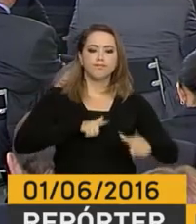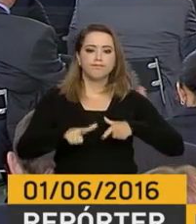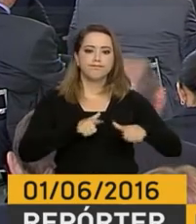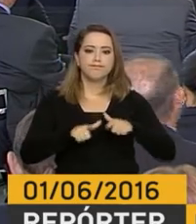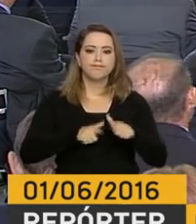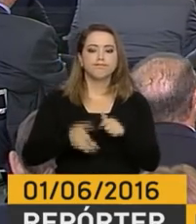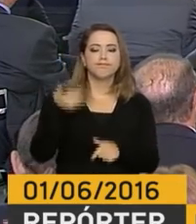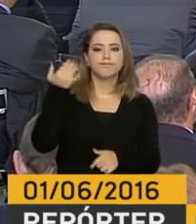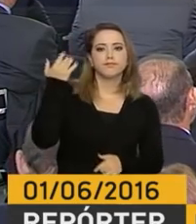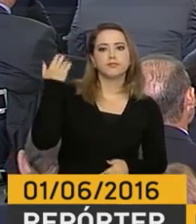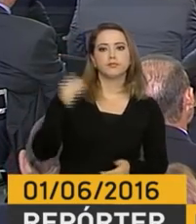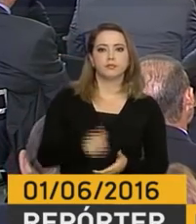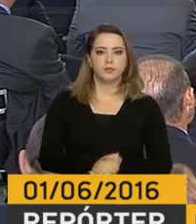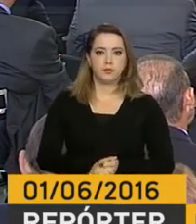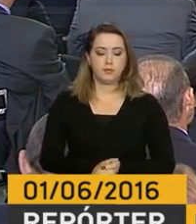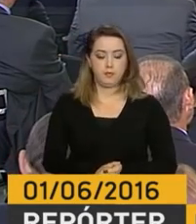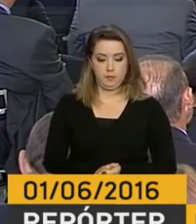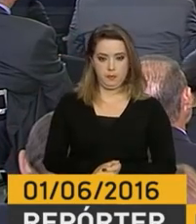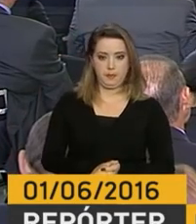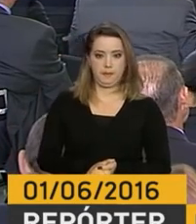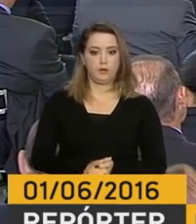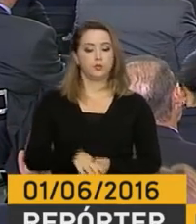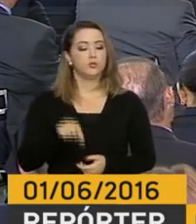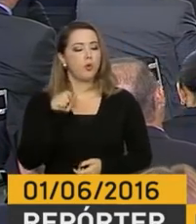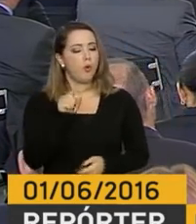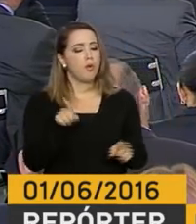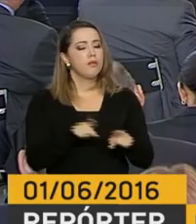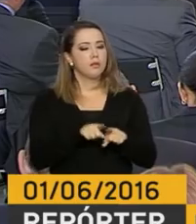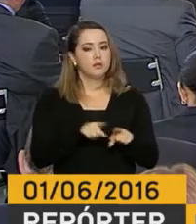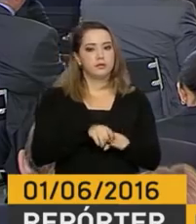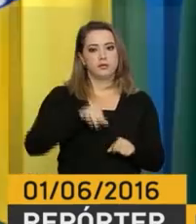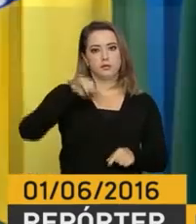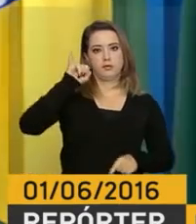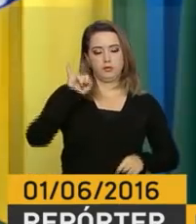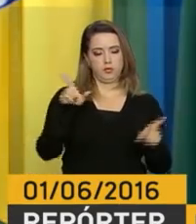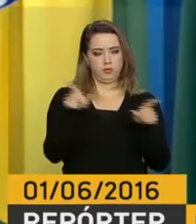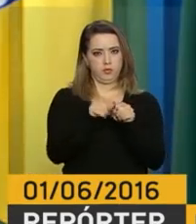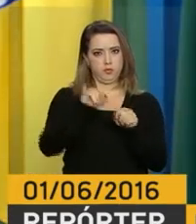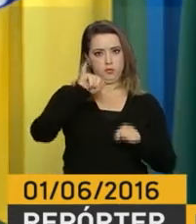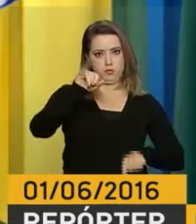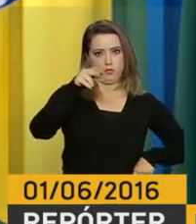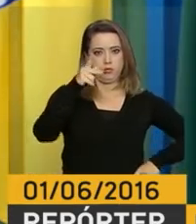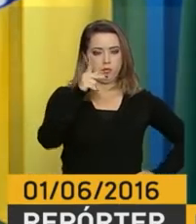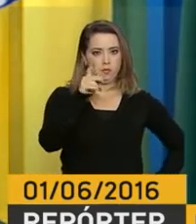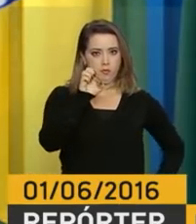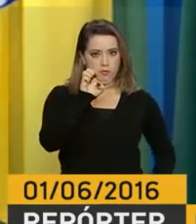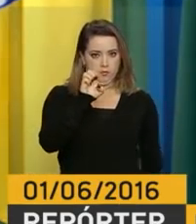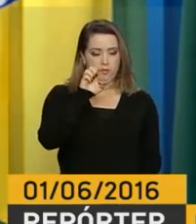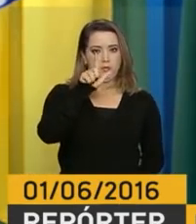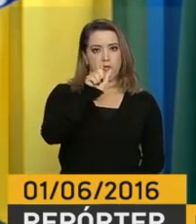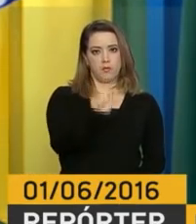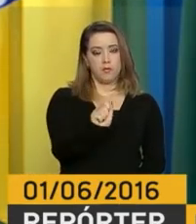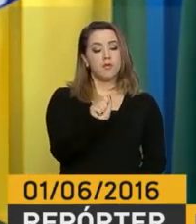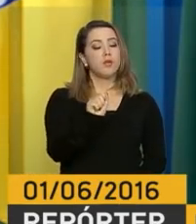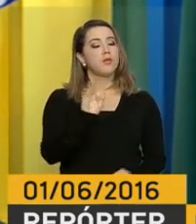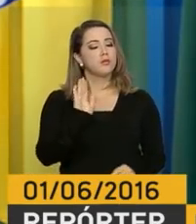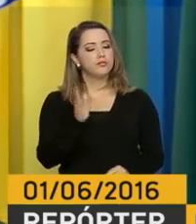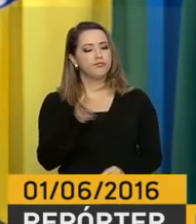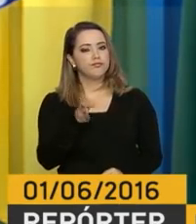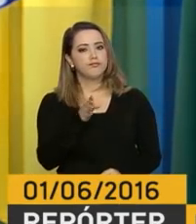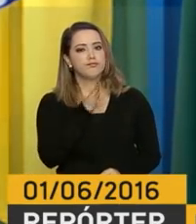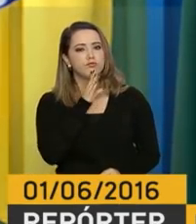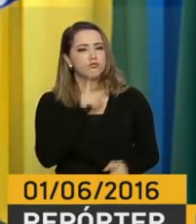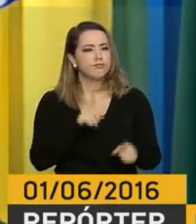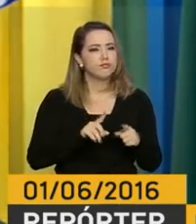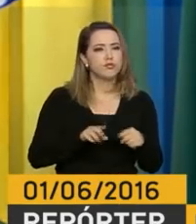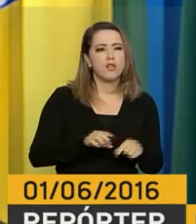conduzirá O ipia Ernesto losardo é um celeiro de ideias e você que eu conheço há muito tempo sei que